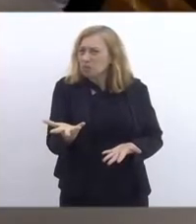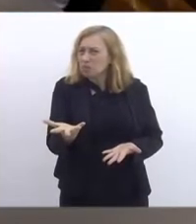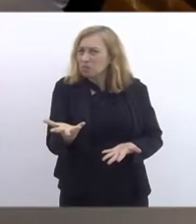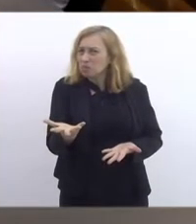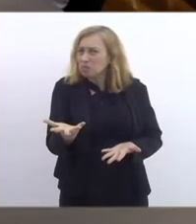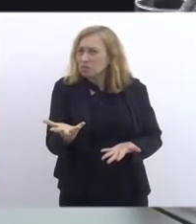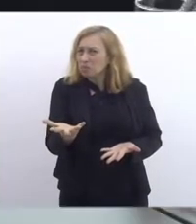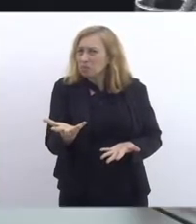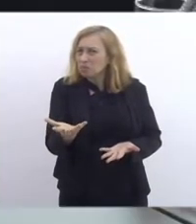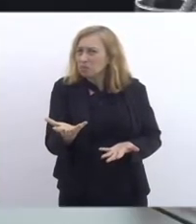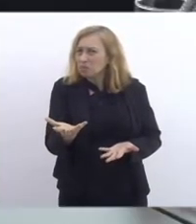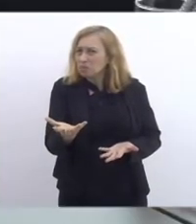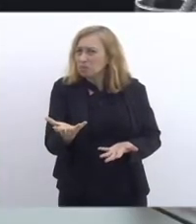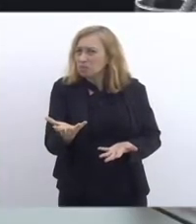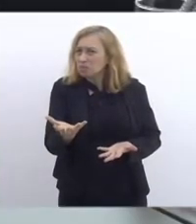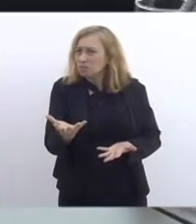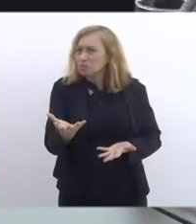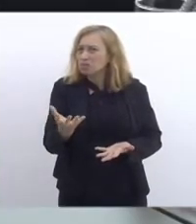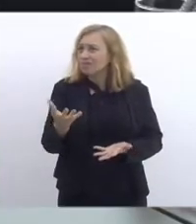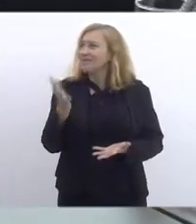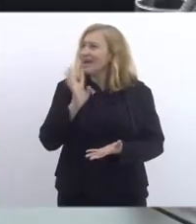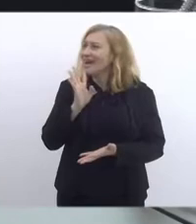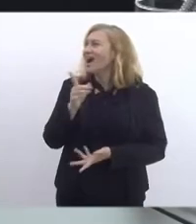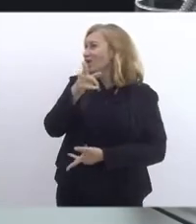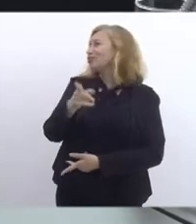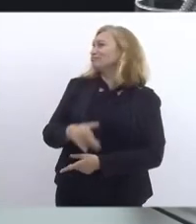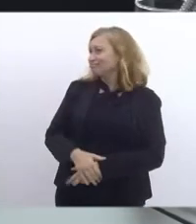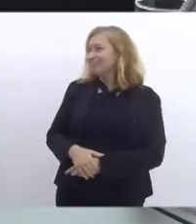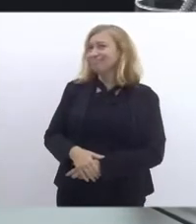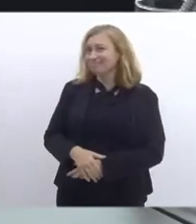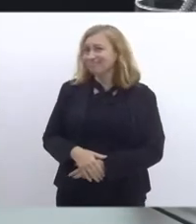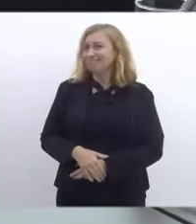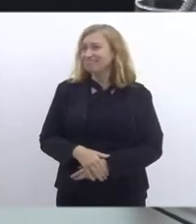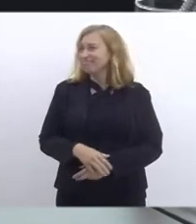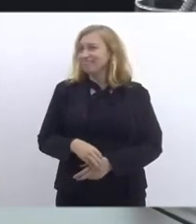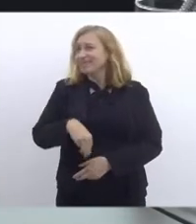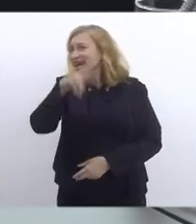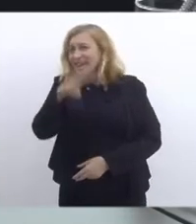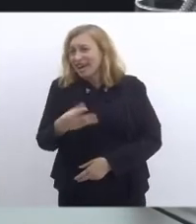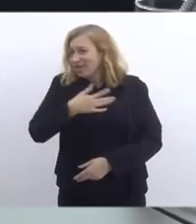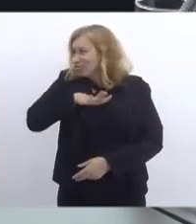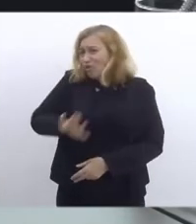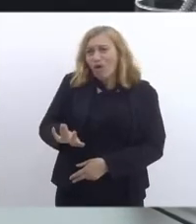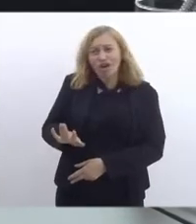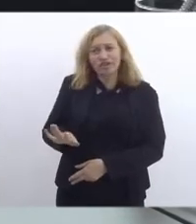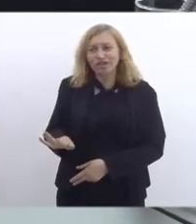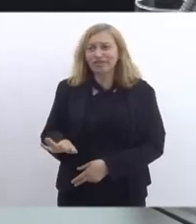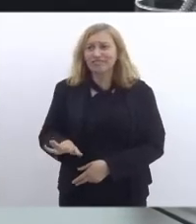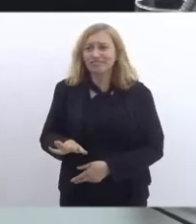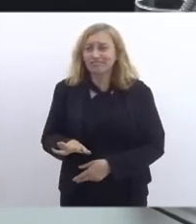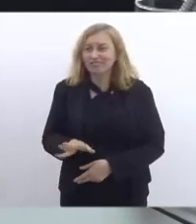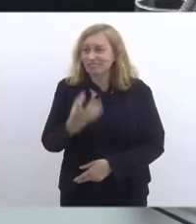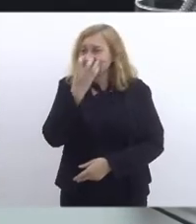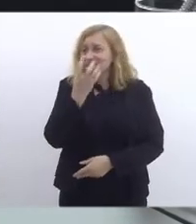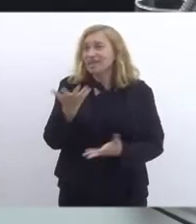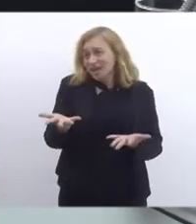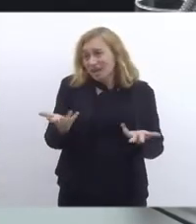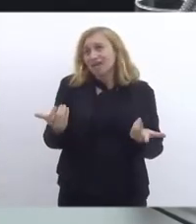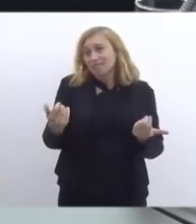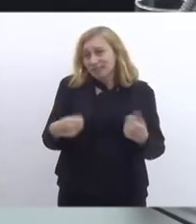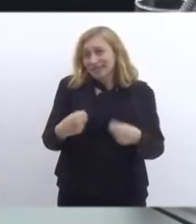Com cães. Deve ser o maior barato, porque quem não gostar de cão... Não. Sim, mas tem que ter